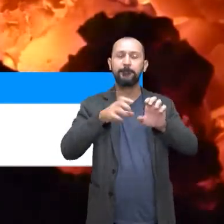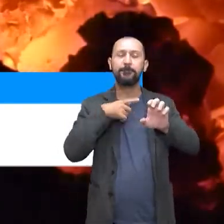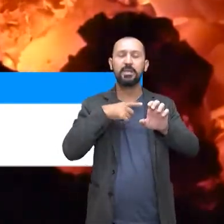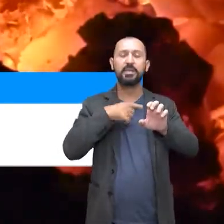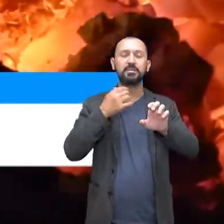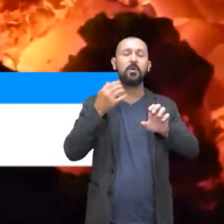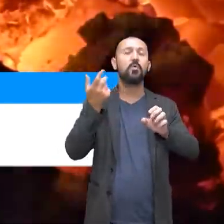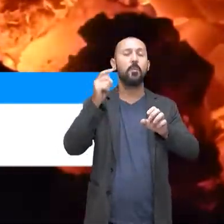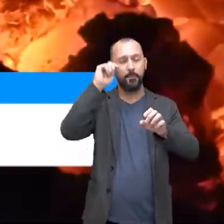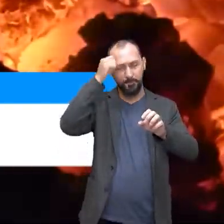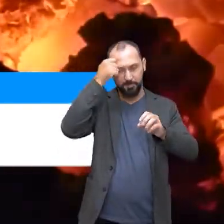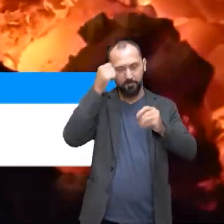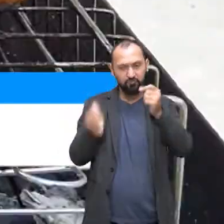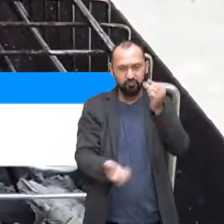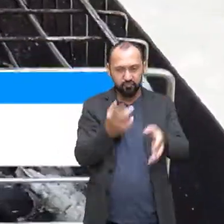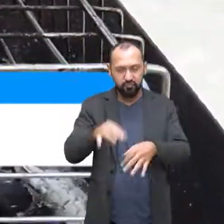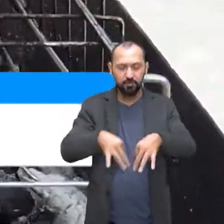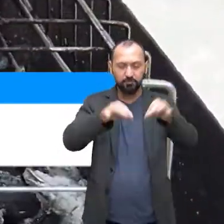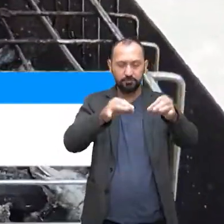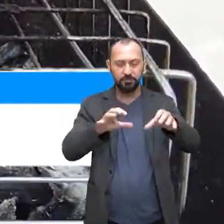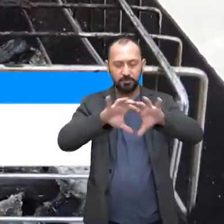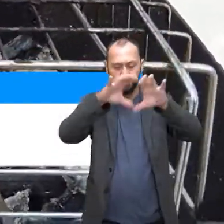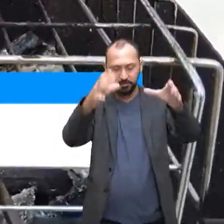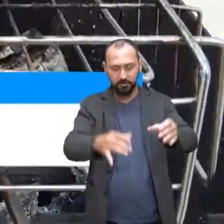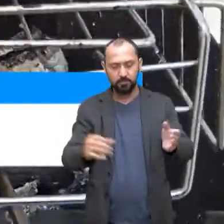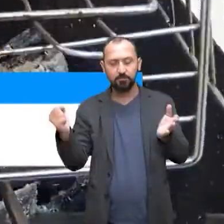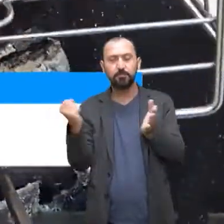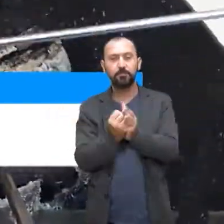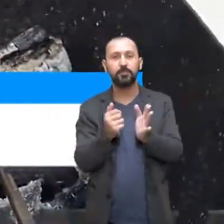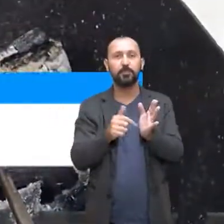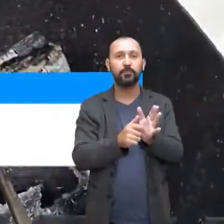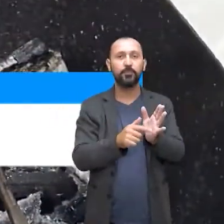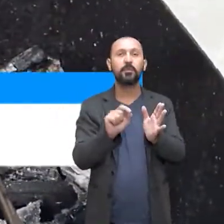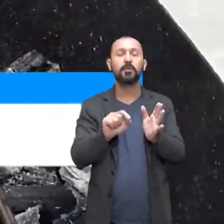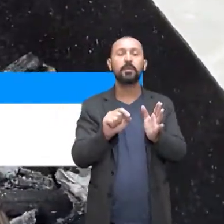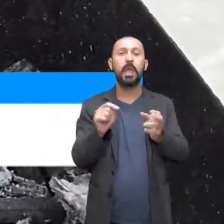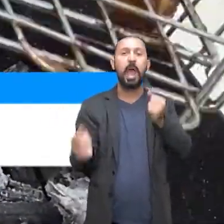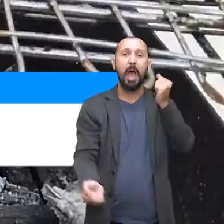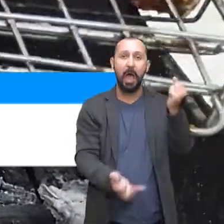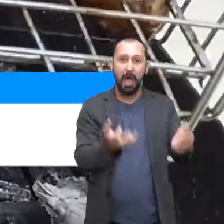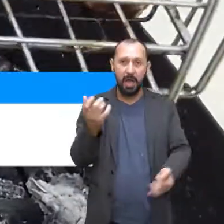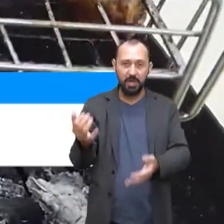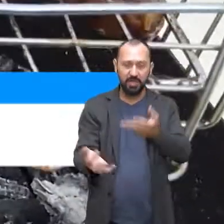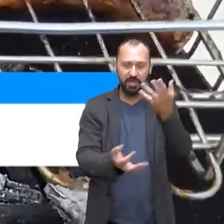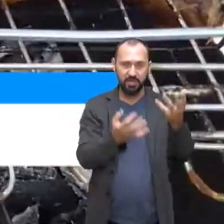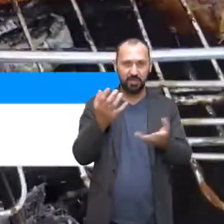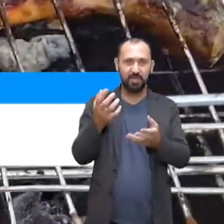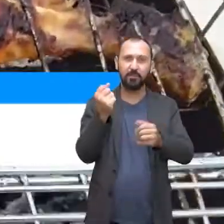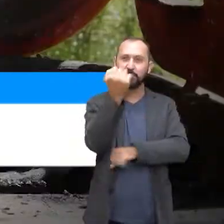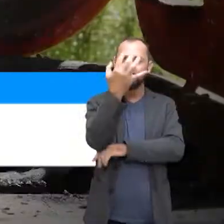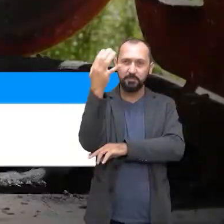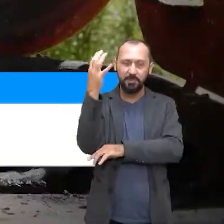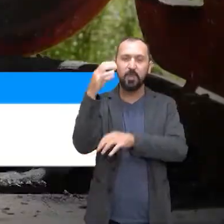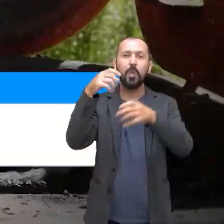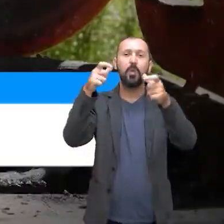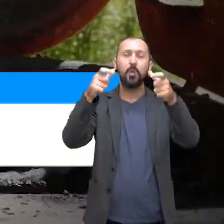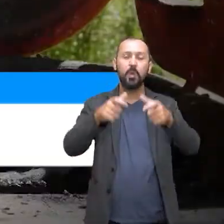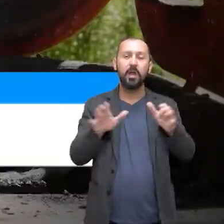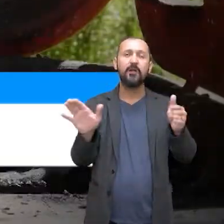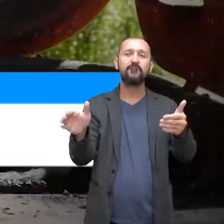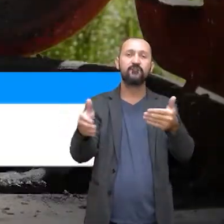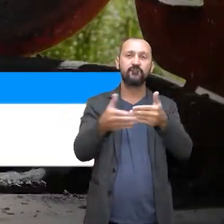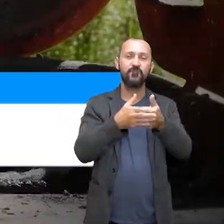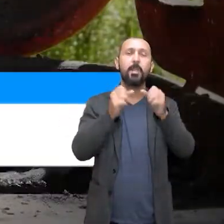produzem ou embalem carvão vegetal que imprimam nas embalagens o alerta de que a queima do carvão vegetal em